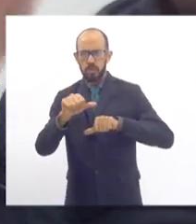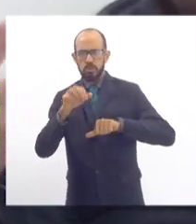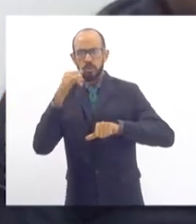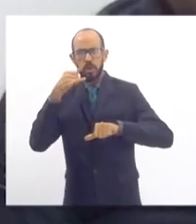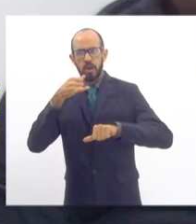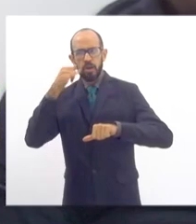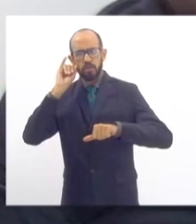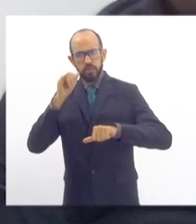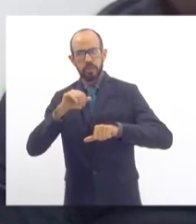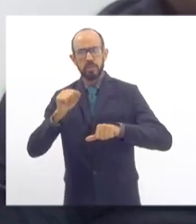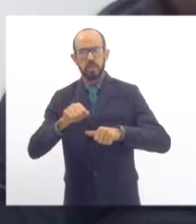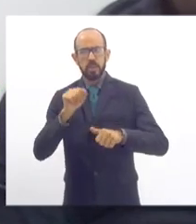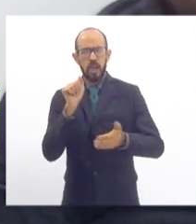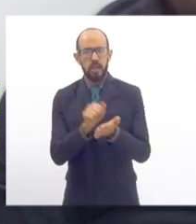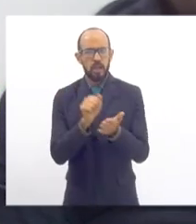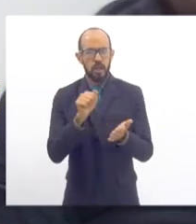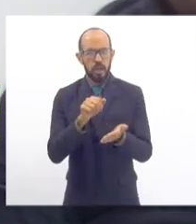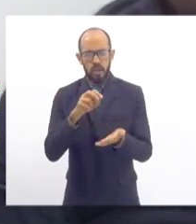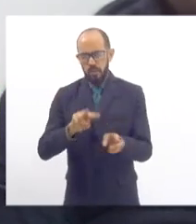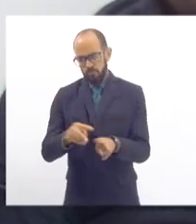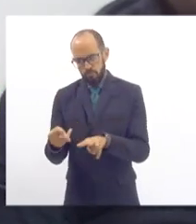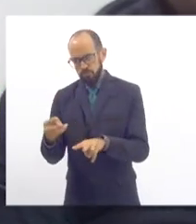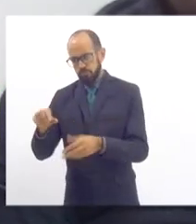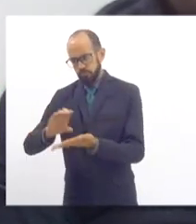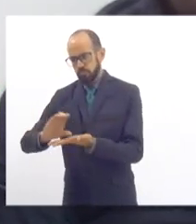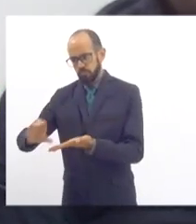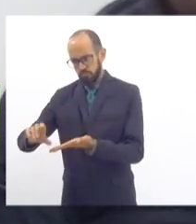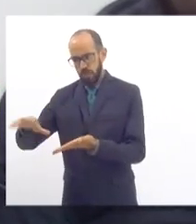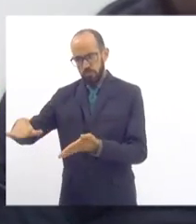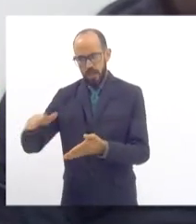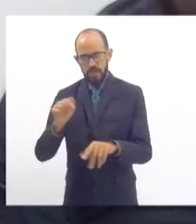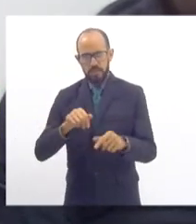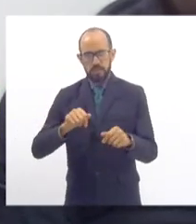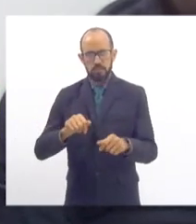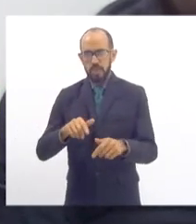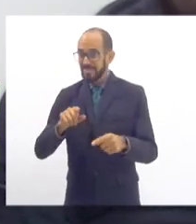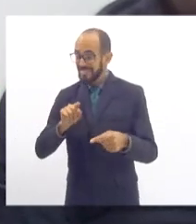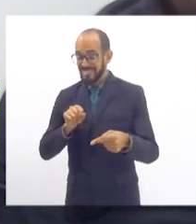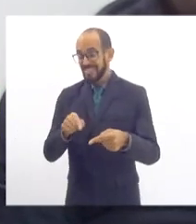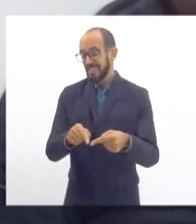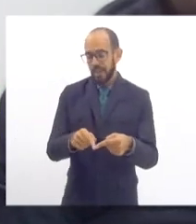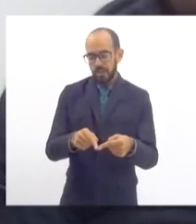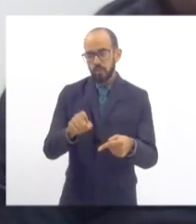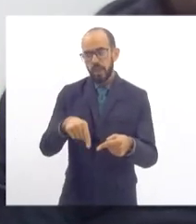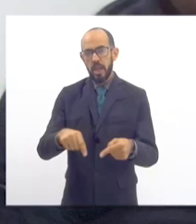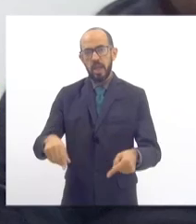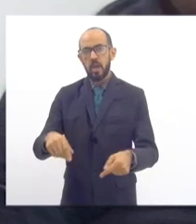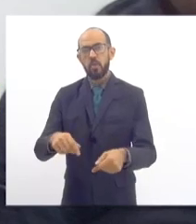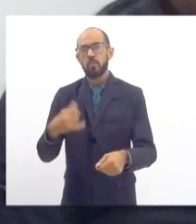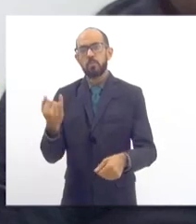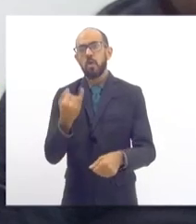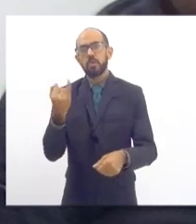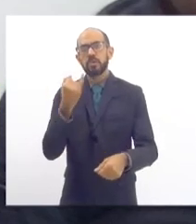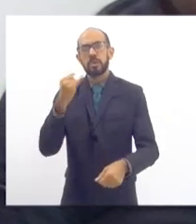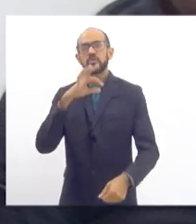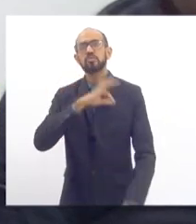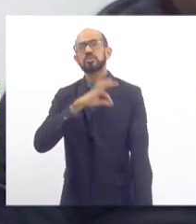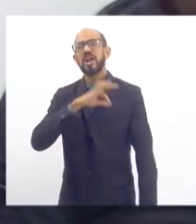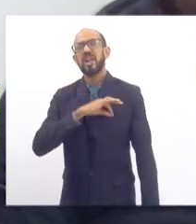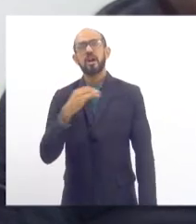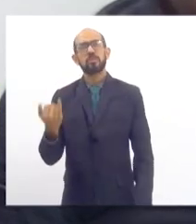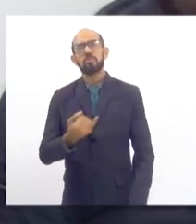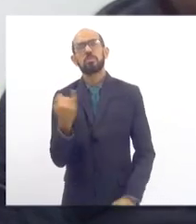se for o caso, mas, sendo pragmático, que é o que interessa para o servidor, é dinheiro no bolso e salário digno para um